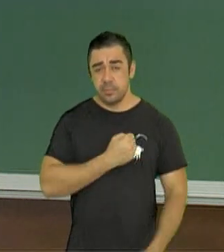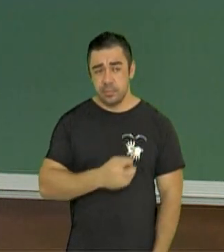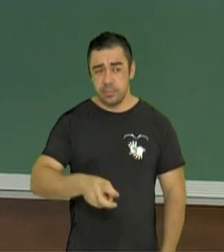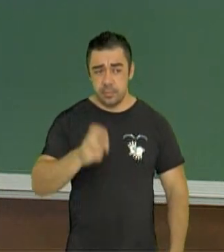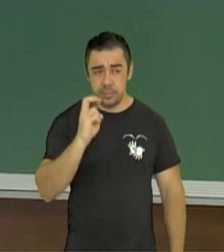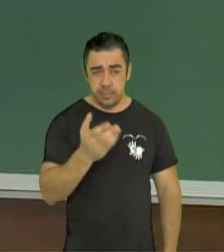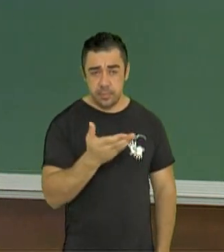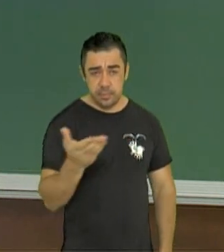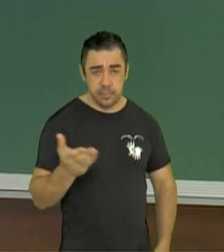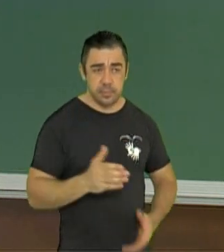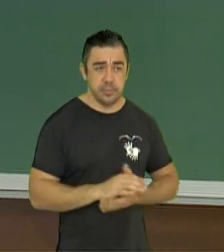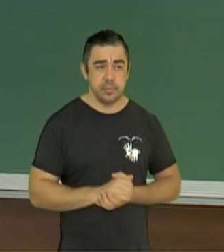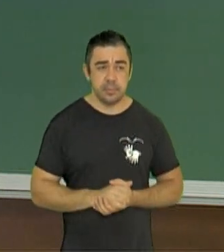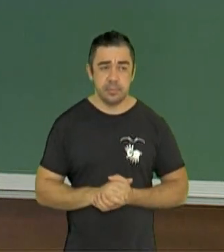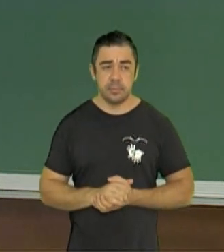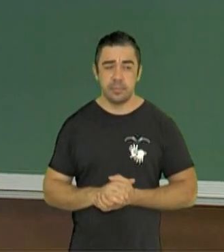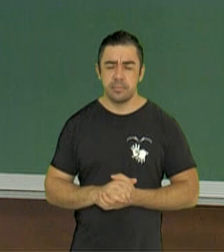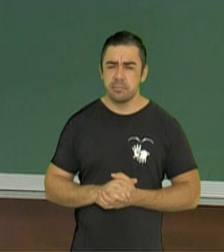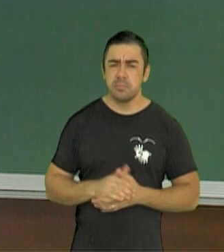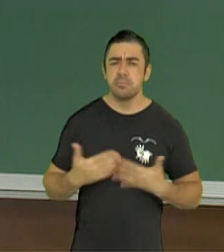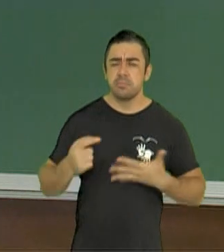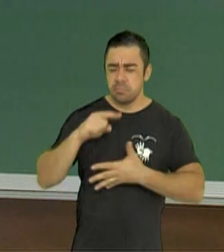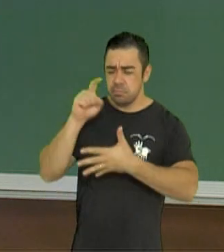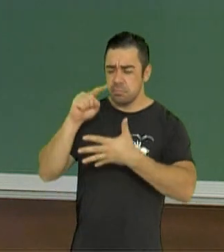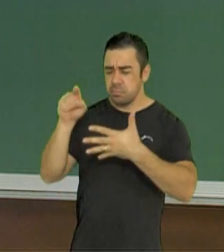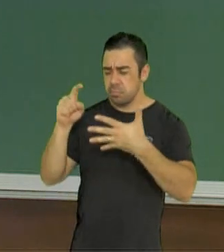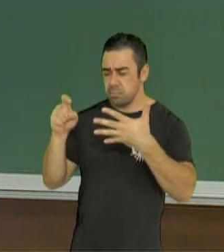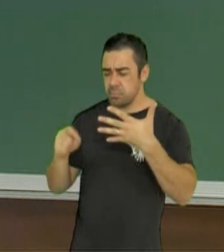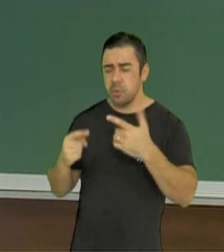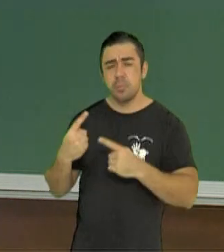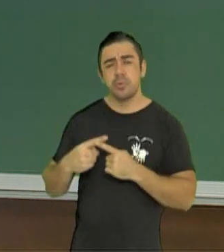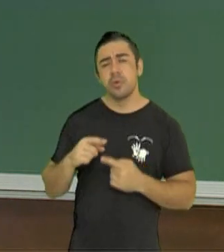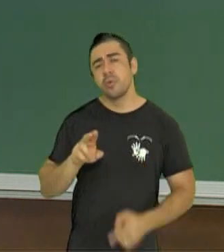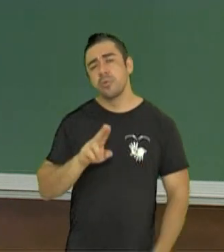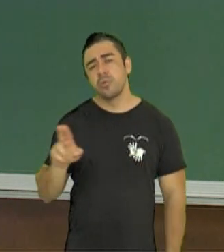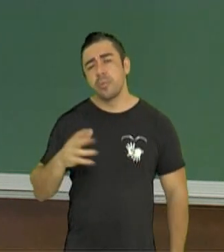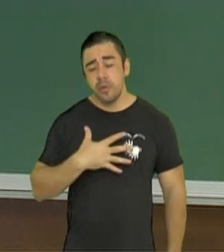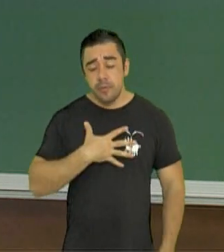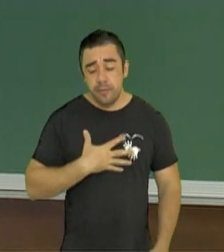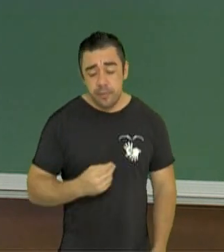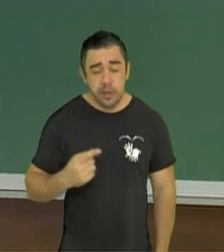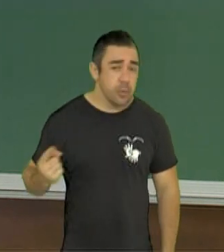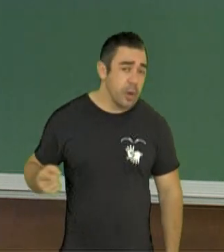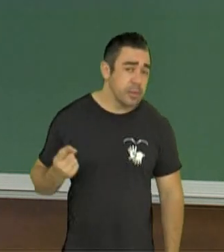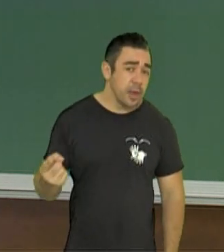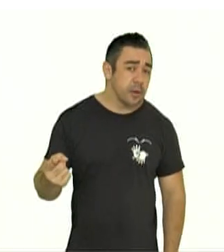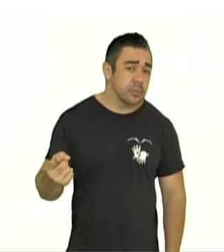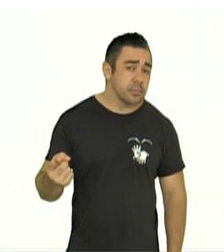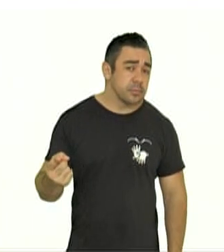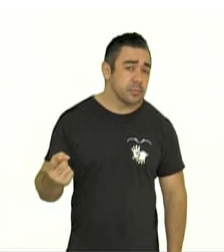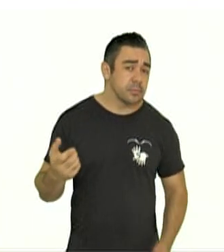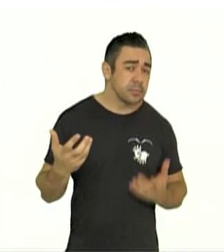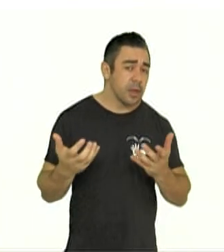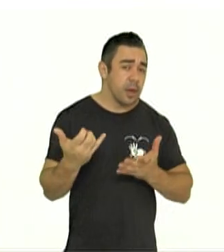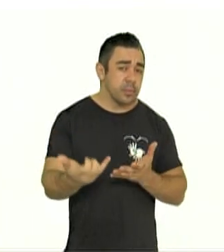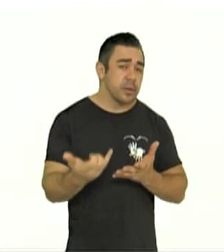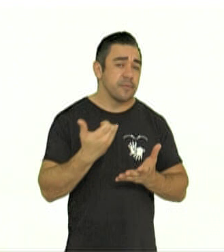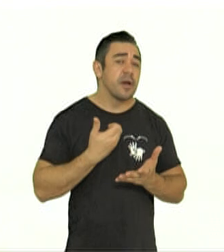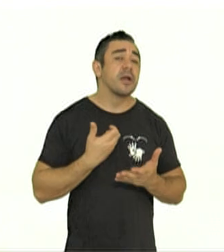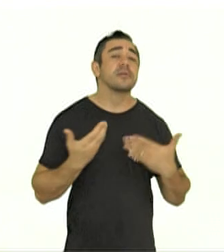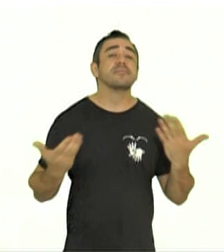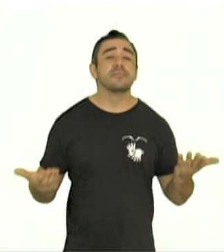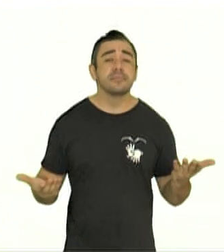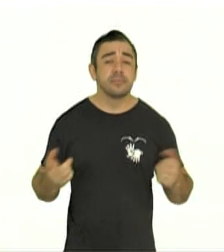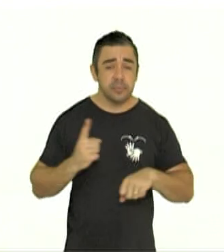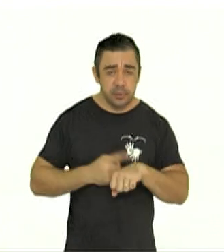você. Levante hipóteses. Por que o nome do romance é O Filho Eterno? Eu quero que você responda para